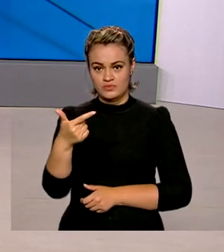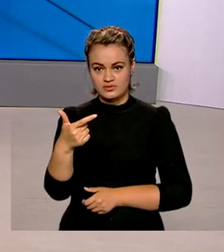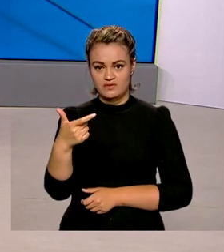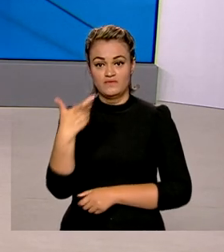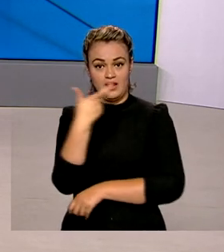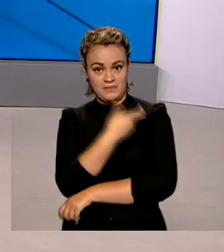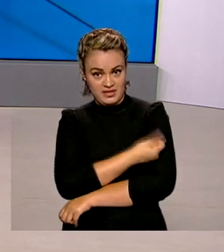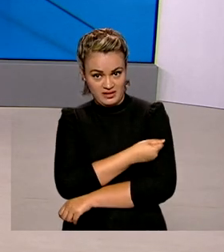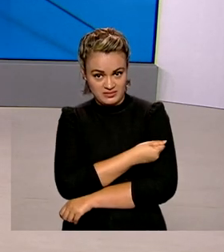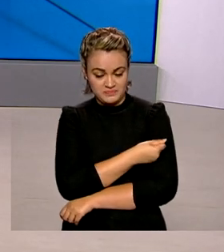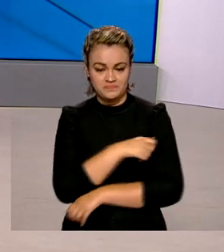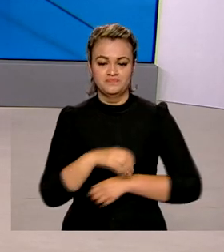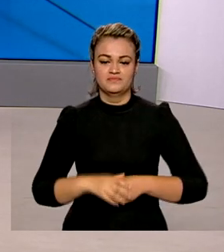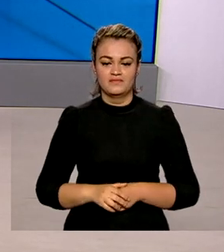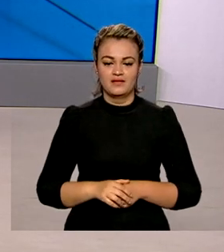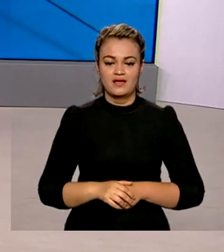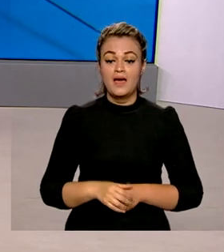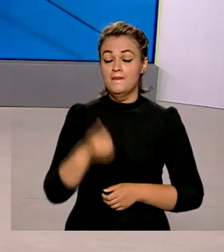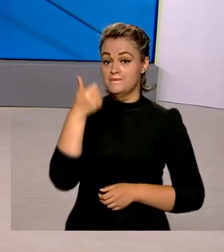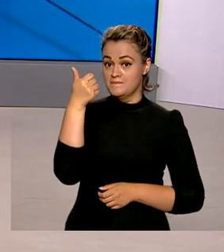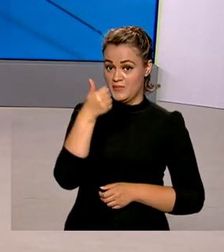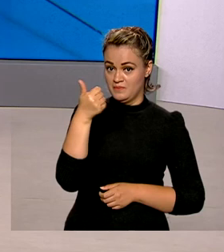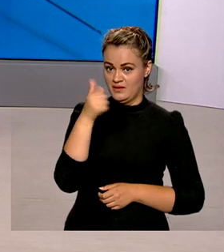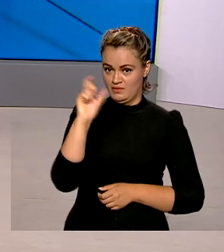118.879.312 foram aplicadas.